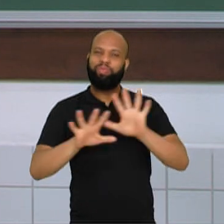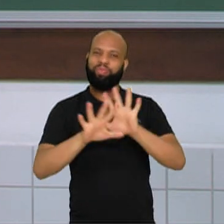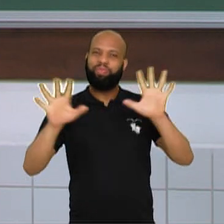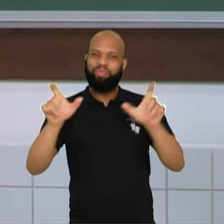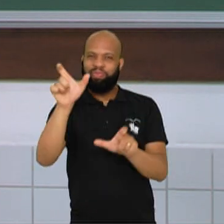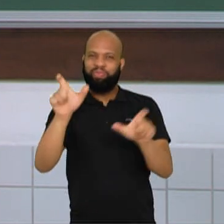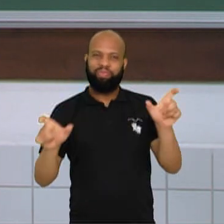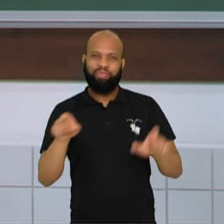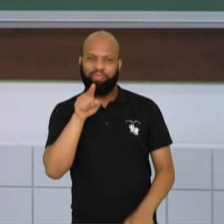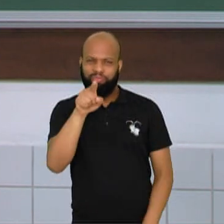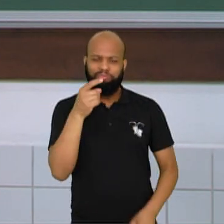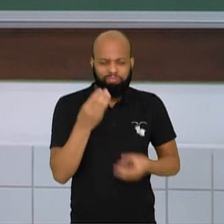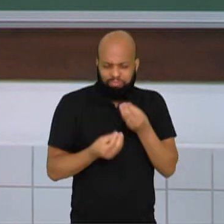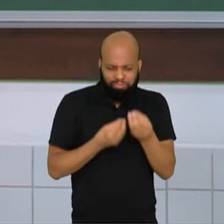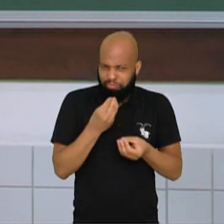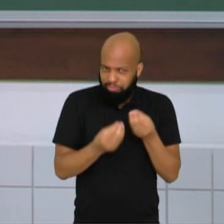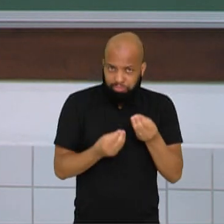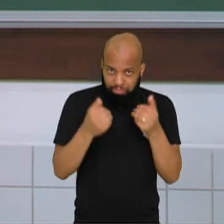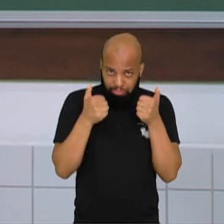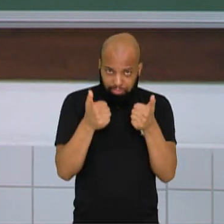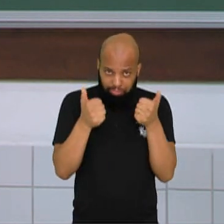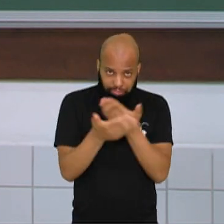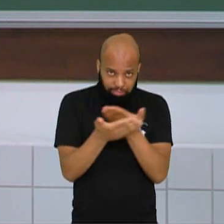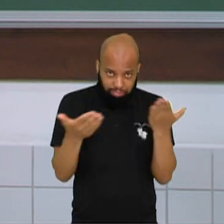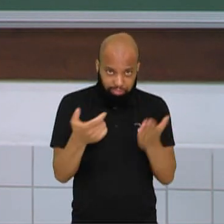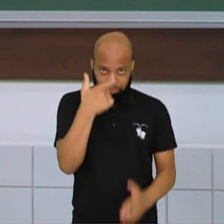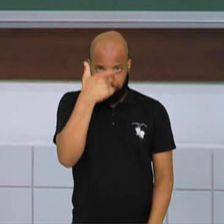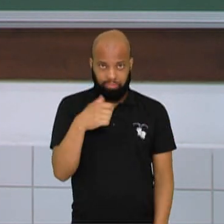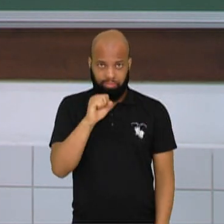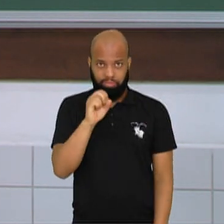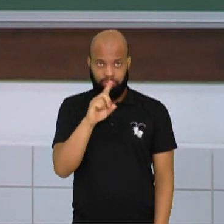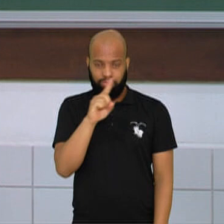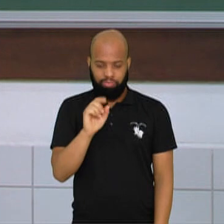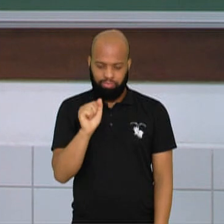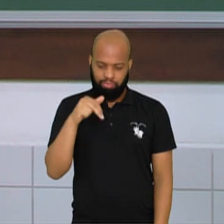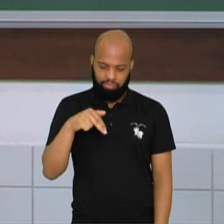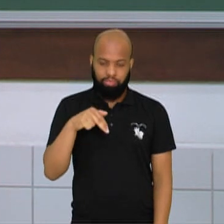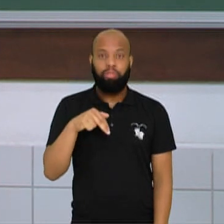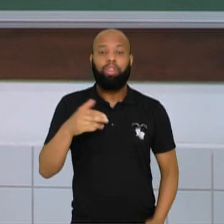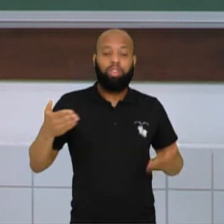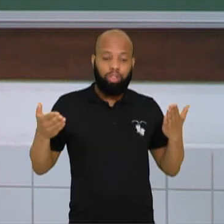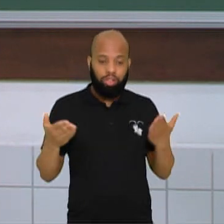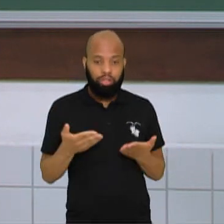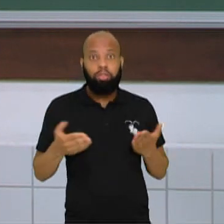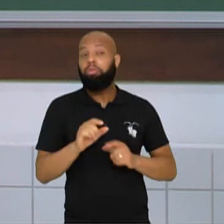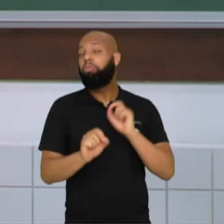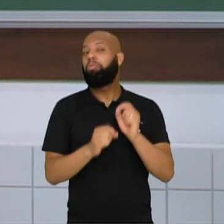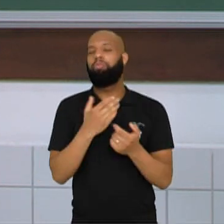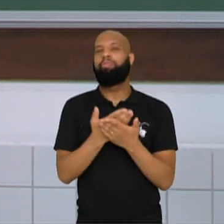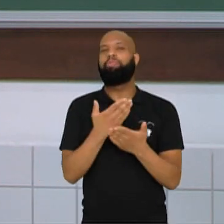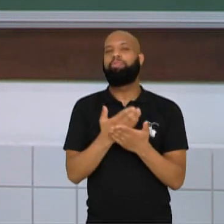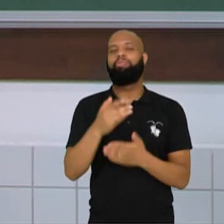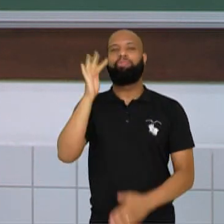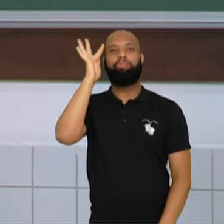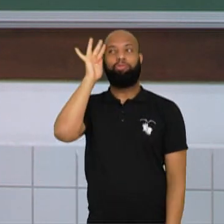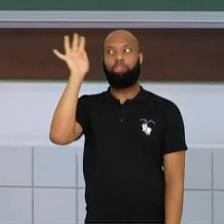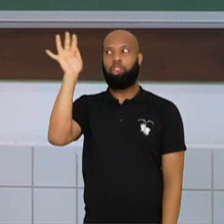Olá, pessoal! Como vocês estão? Tudo bem? Eu sou a professora Susan e essa é mais uma aula